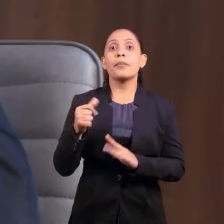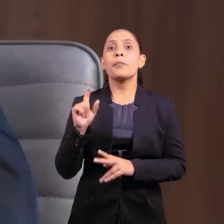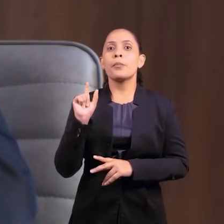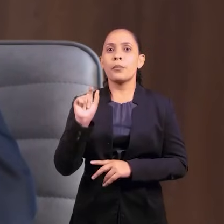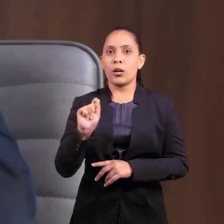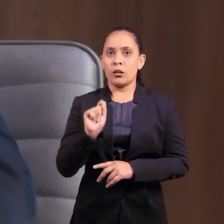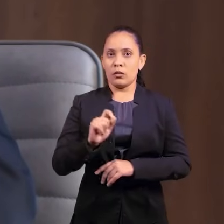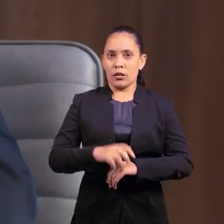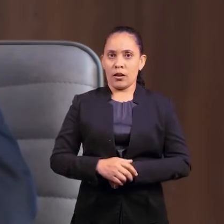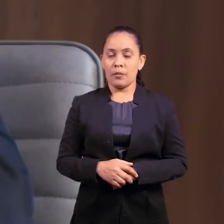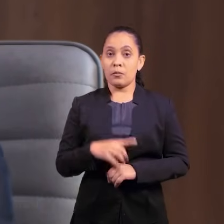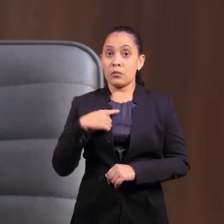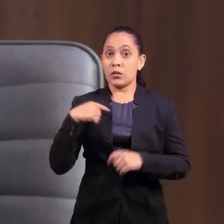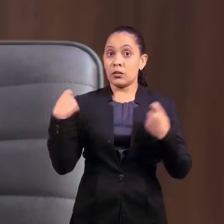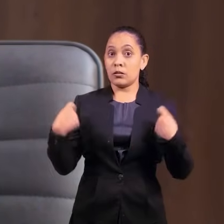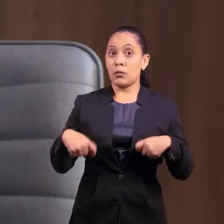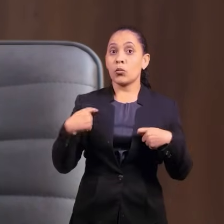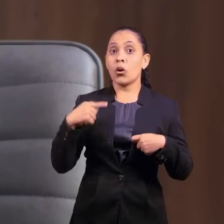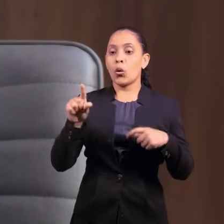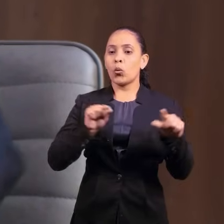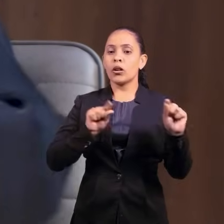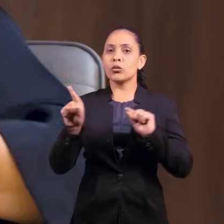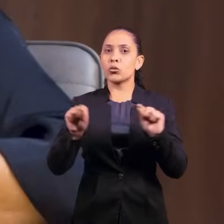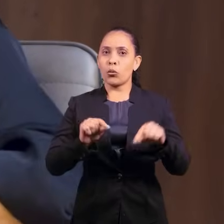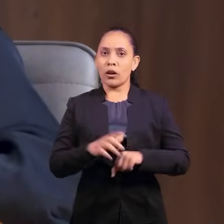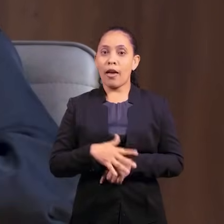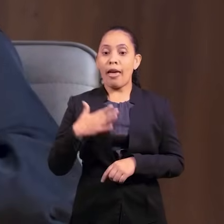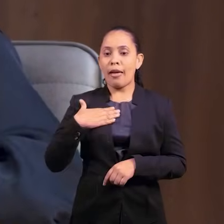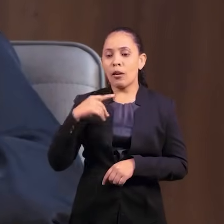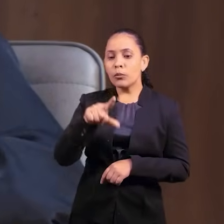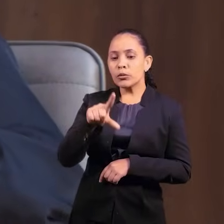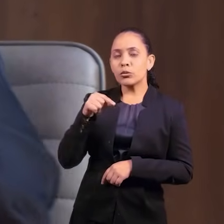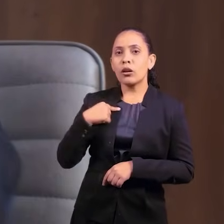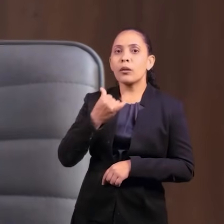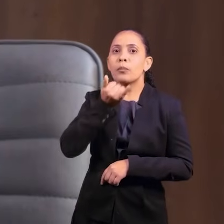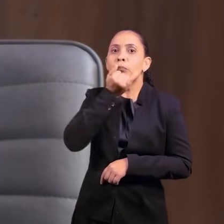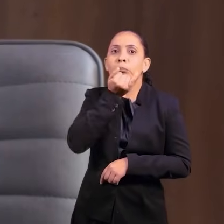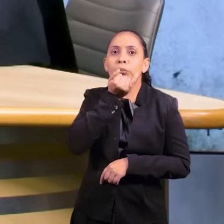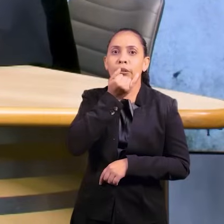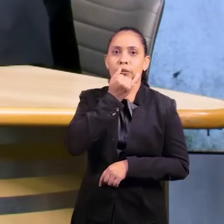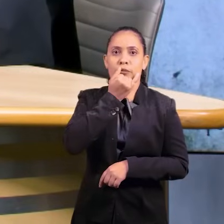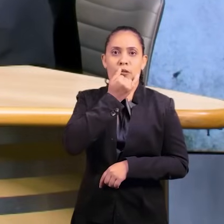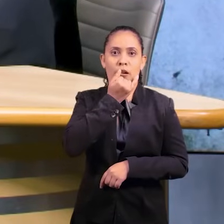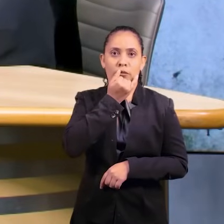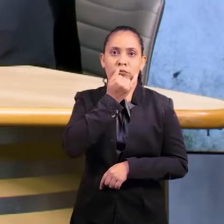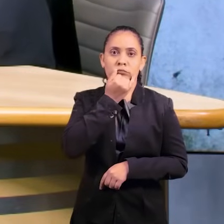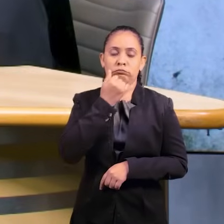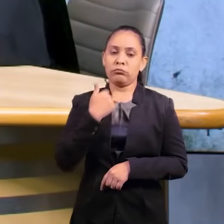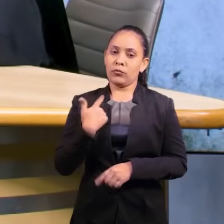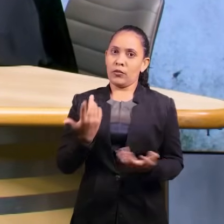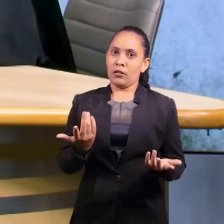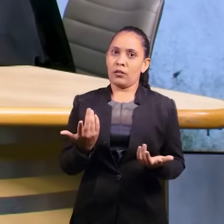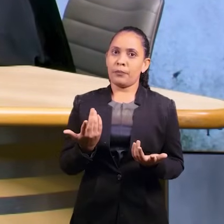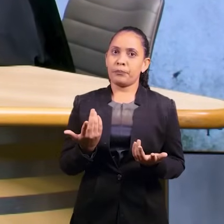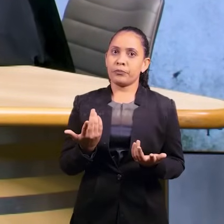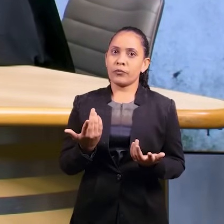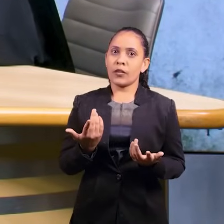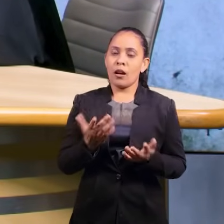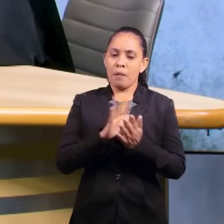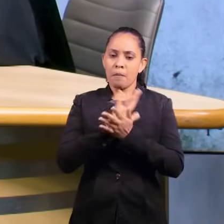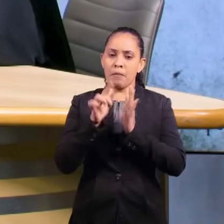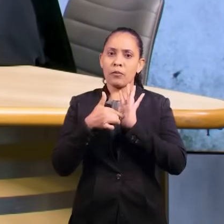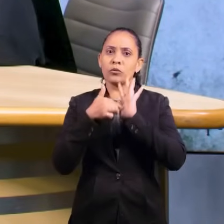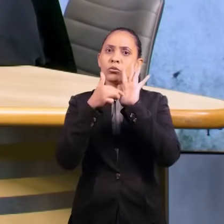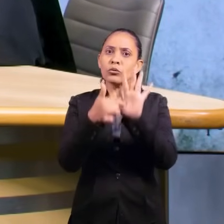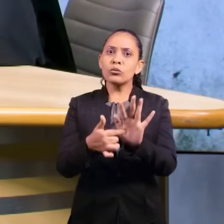temos que decidir, né? É uma escolha. Exato. Eu escolhi perdoar. É submissão, né? É uma submissão à palavra de